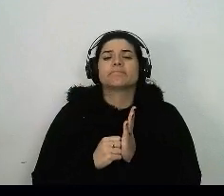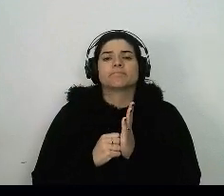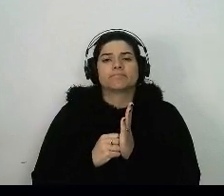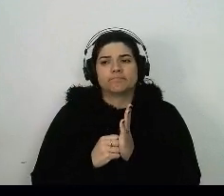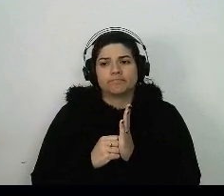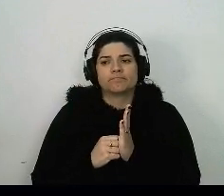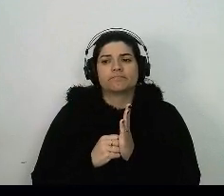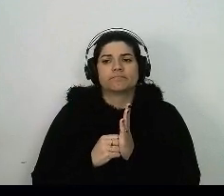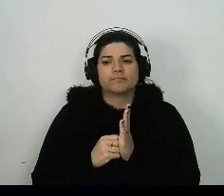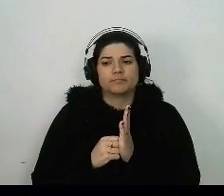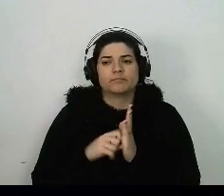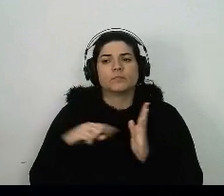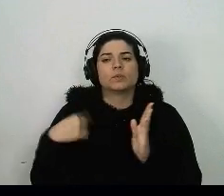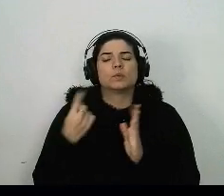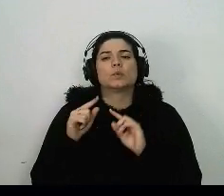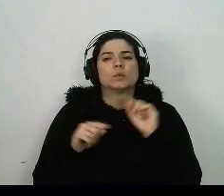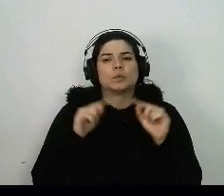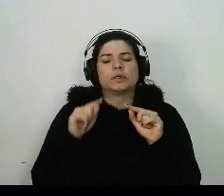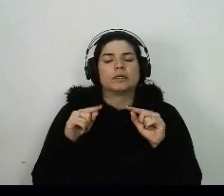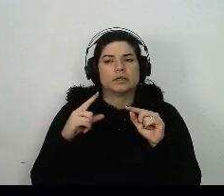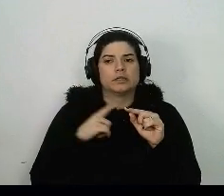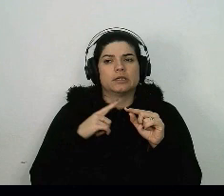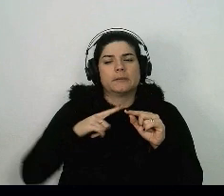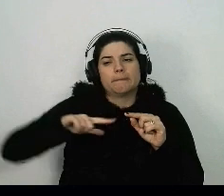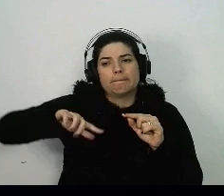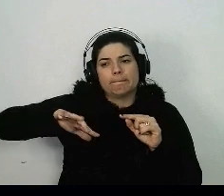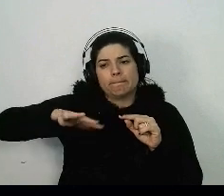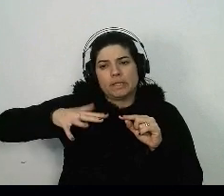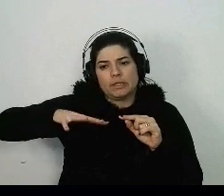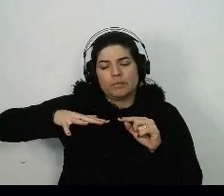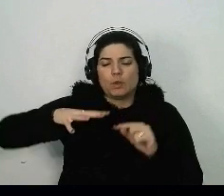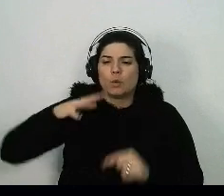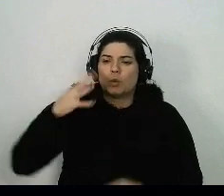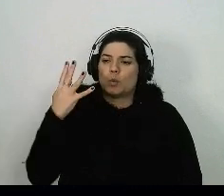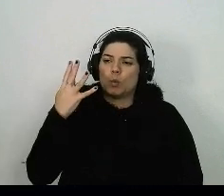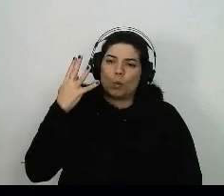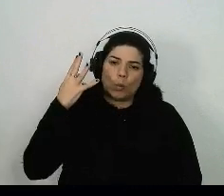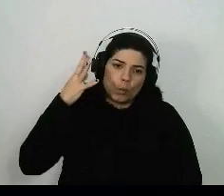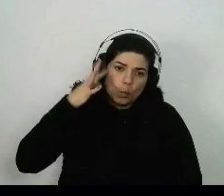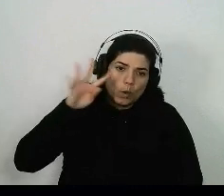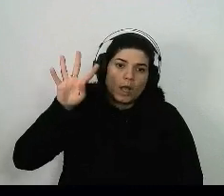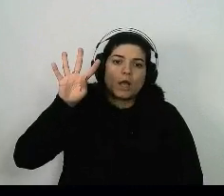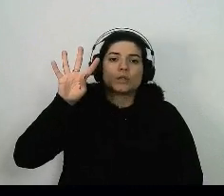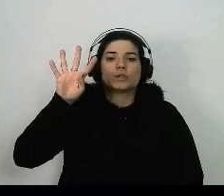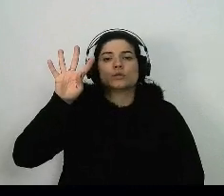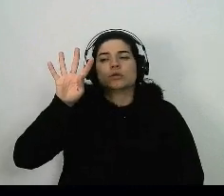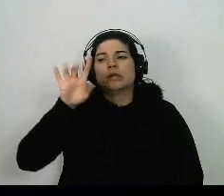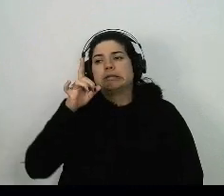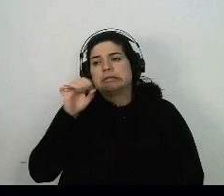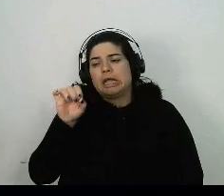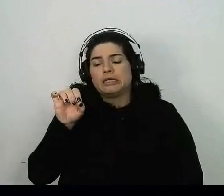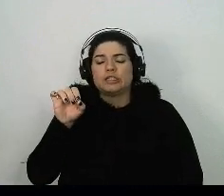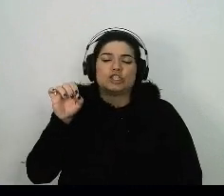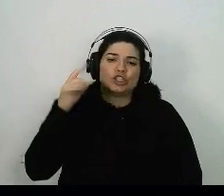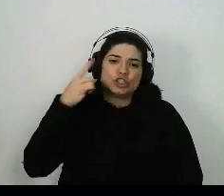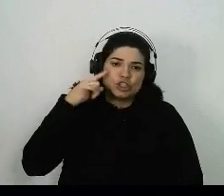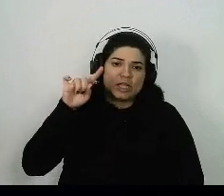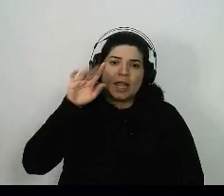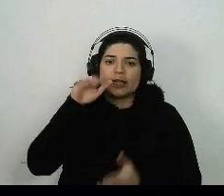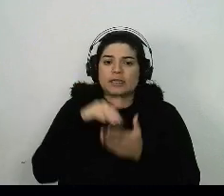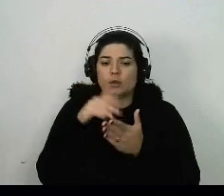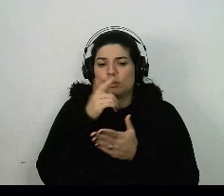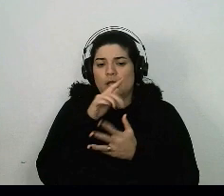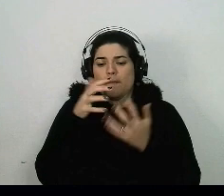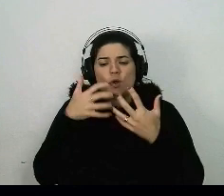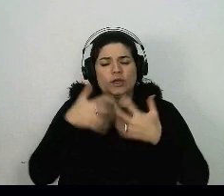a gente estava levando em torno de 4 a 10 dias ali desde o início do processo, as melhorias, né?